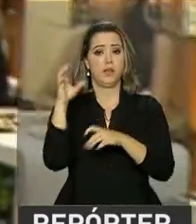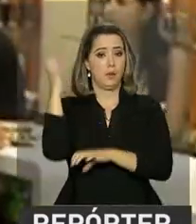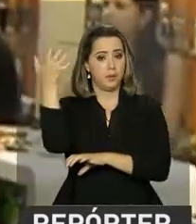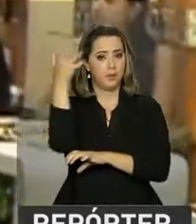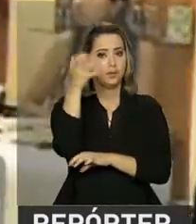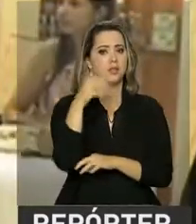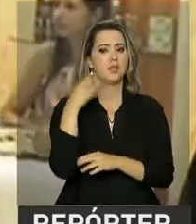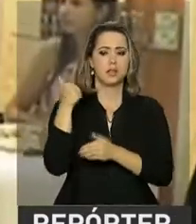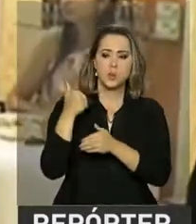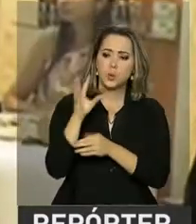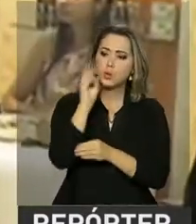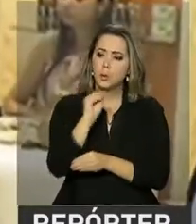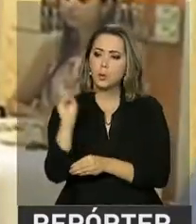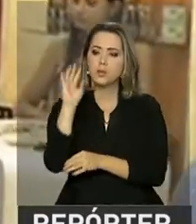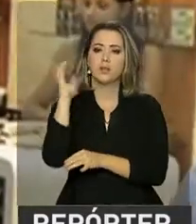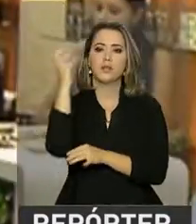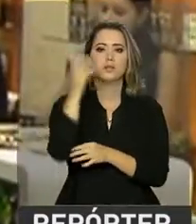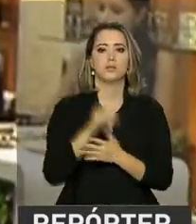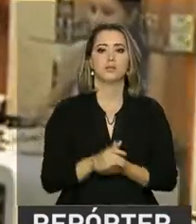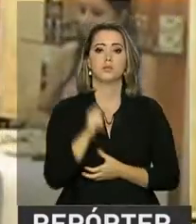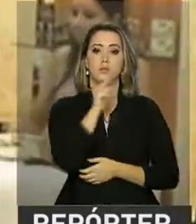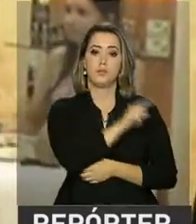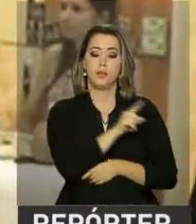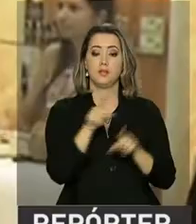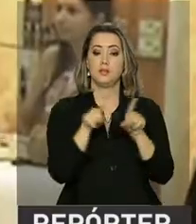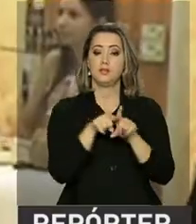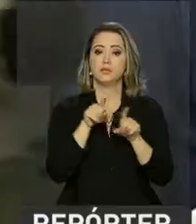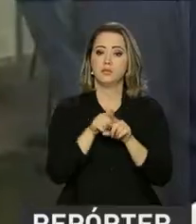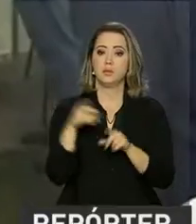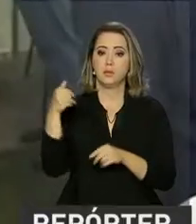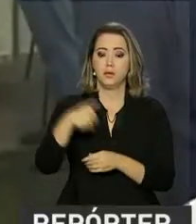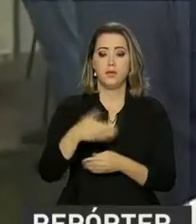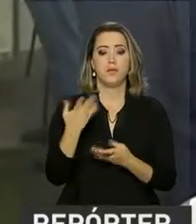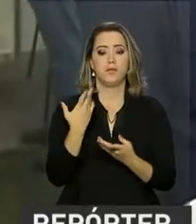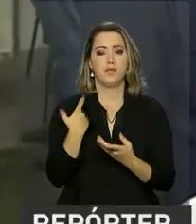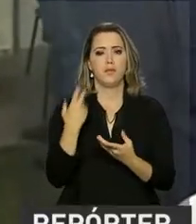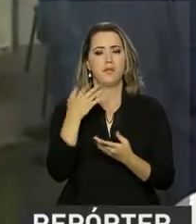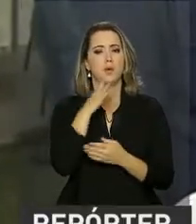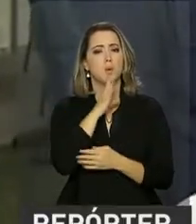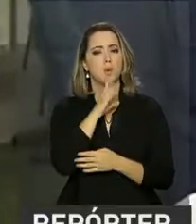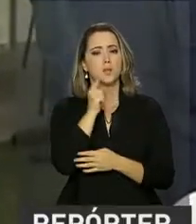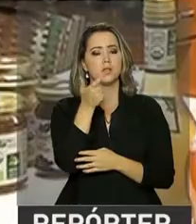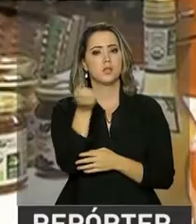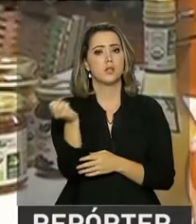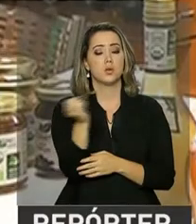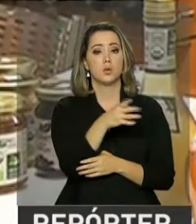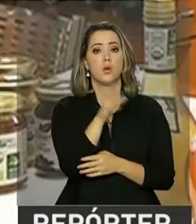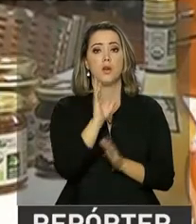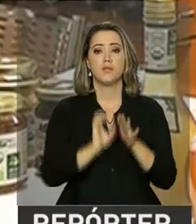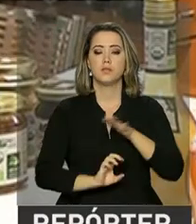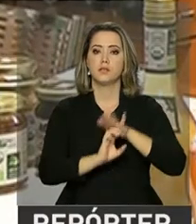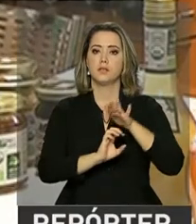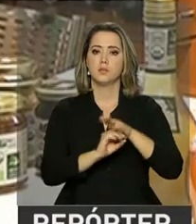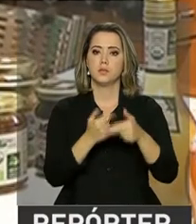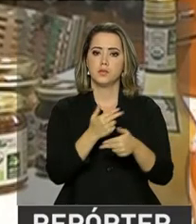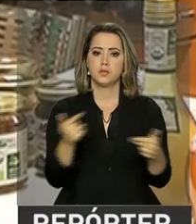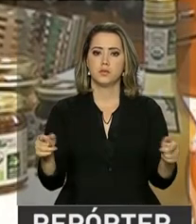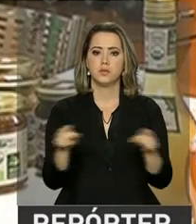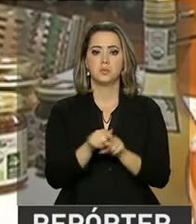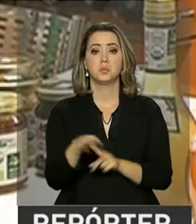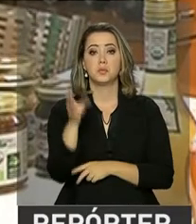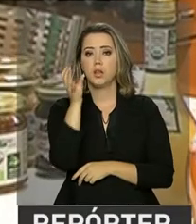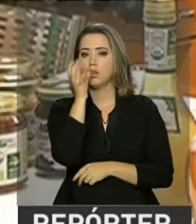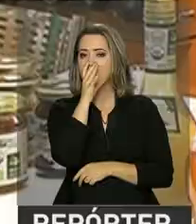Lousada, dona de uma loja de produtos orgânicos em São Paulo, veio à feira à procura de novos fornecedores e mercadorias e se